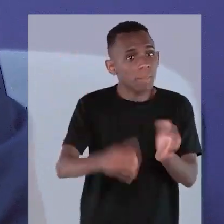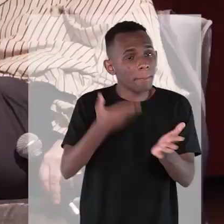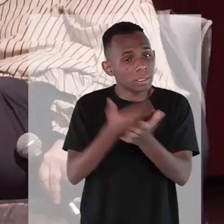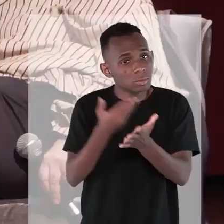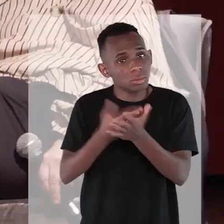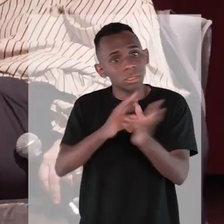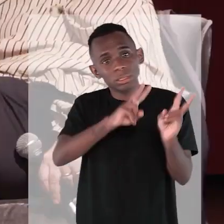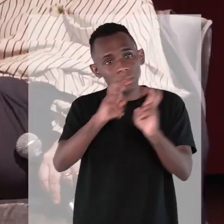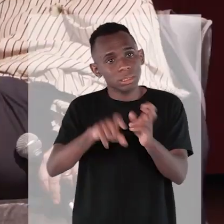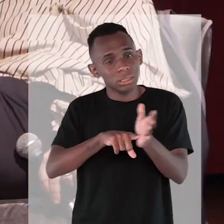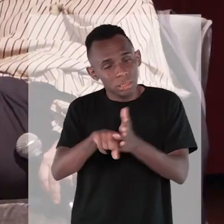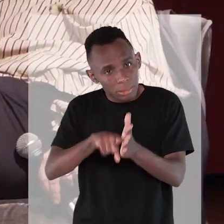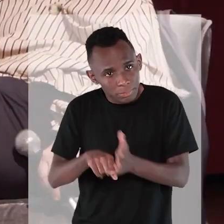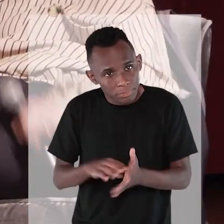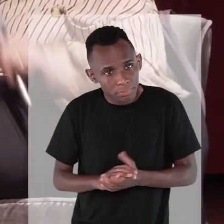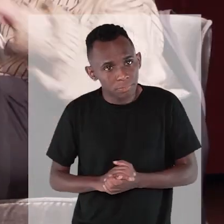questão.